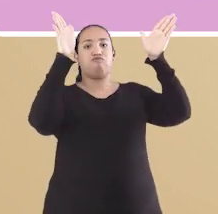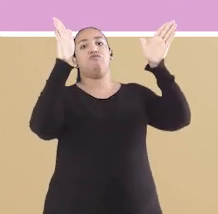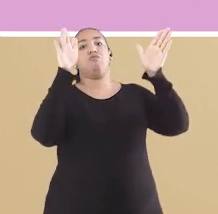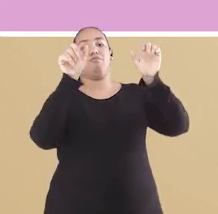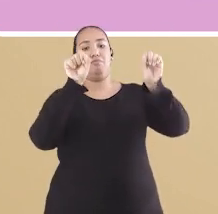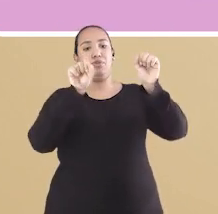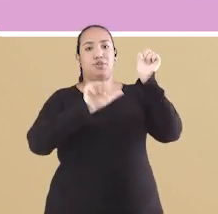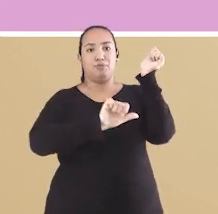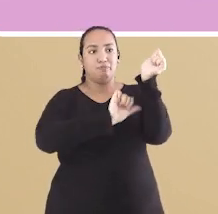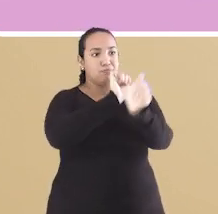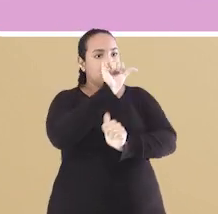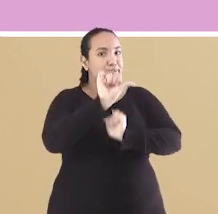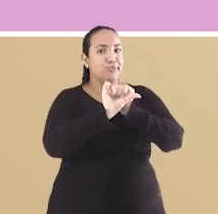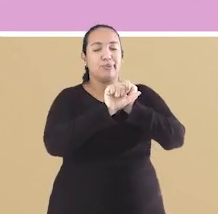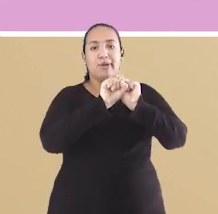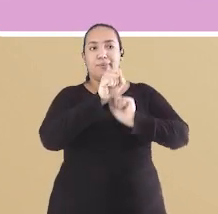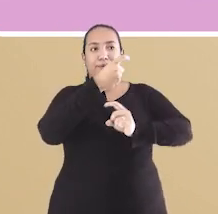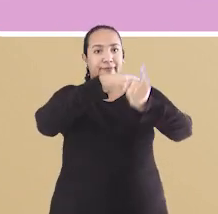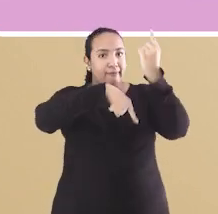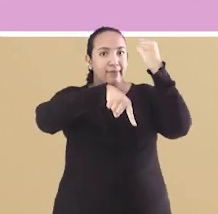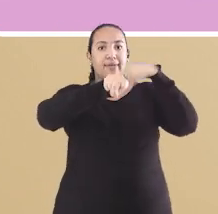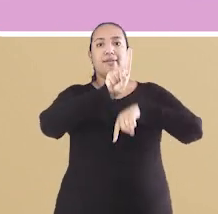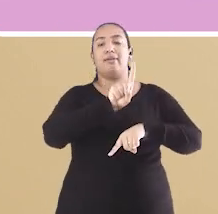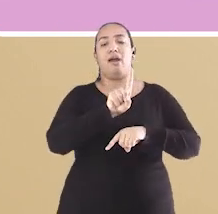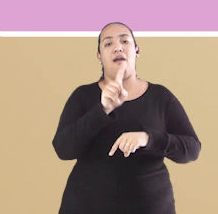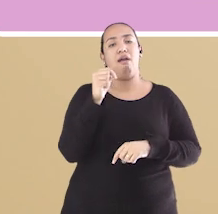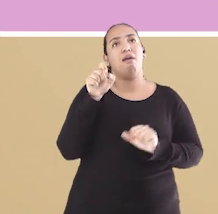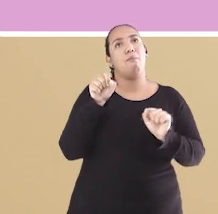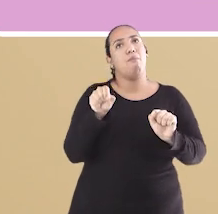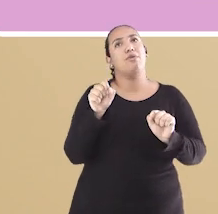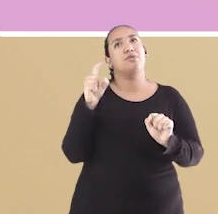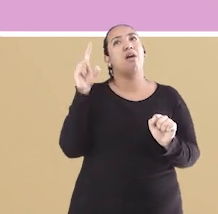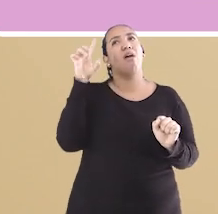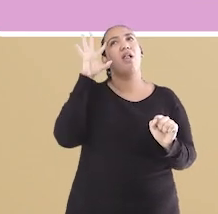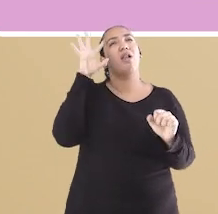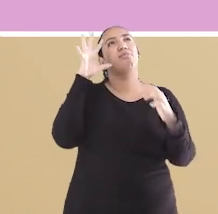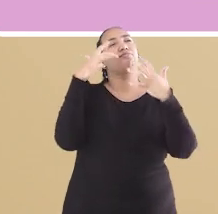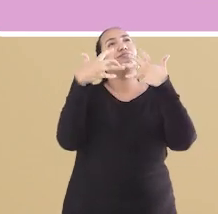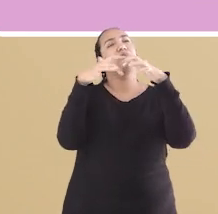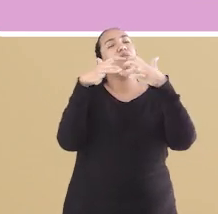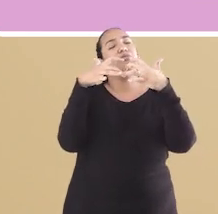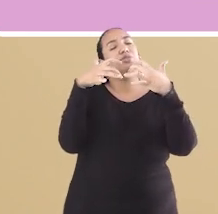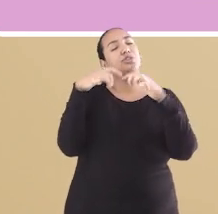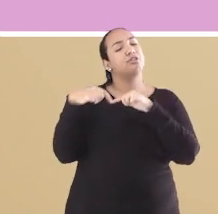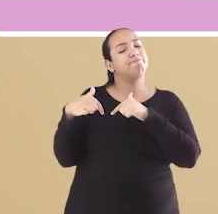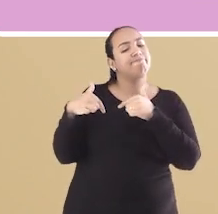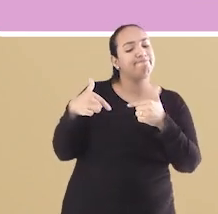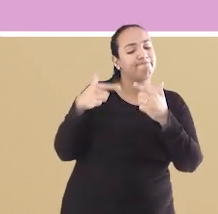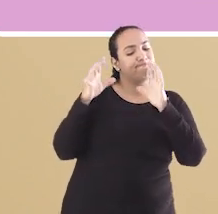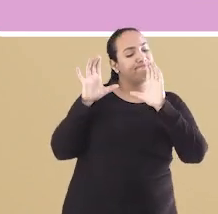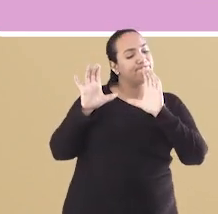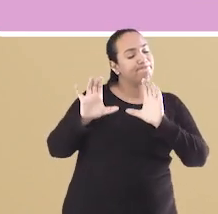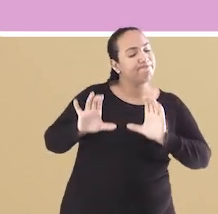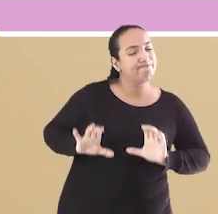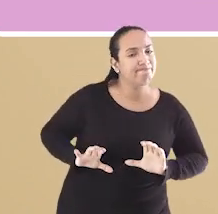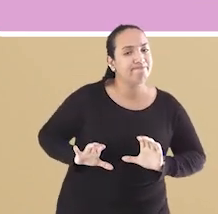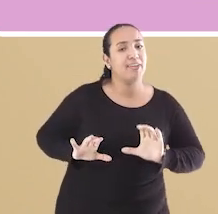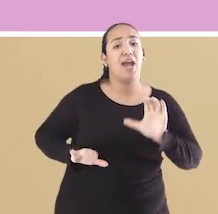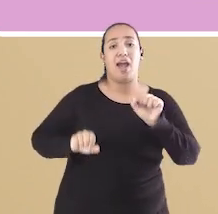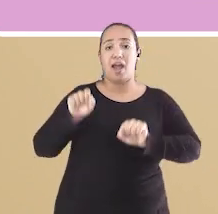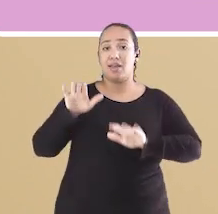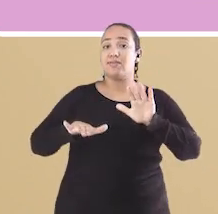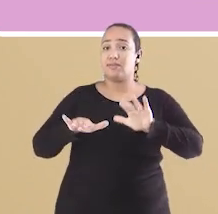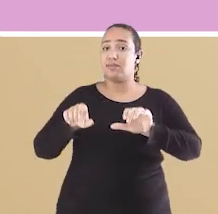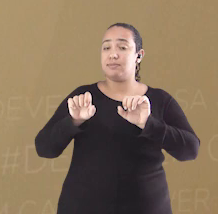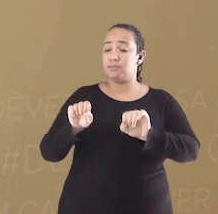também melhorada, ou seja, eu passo a rever algumas noções, alguns conceitos e algumas vezes até abandono determinados